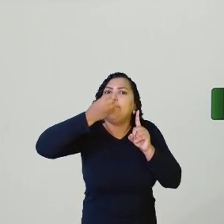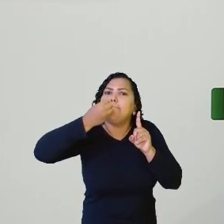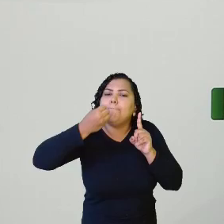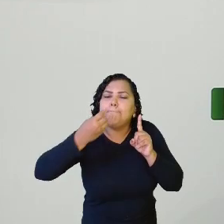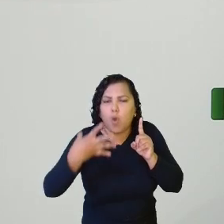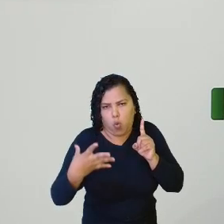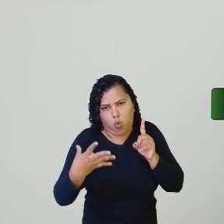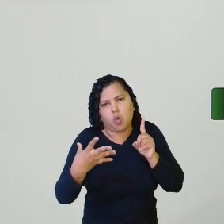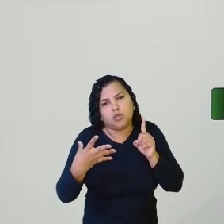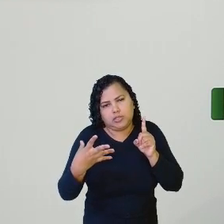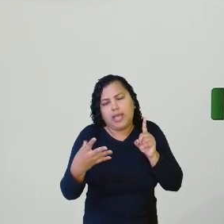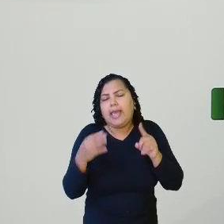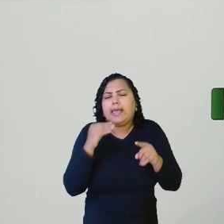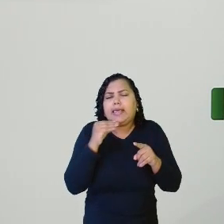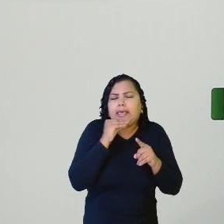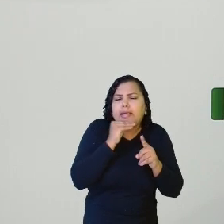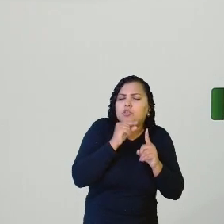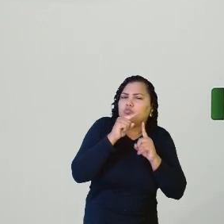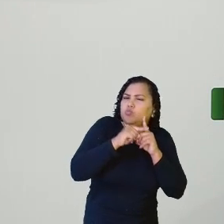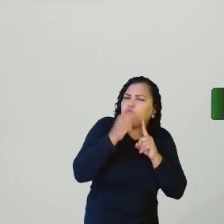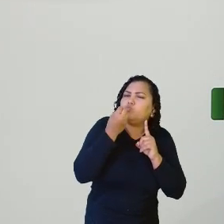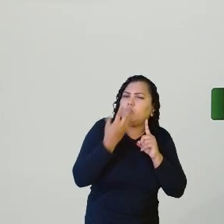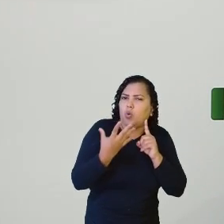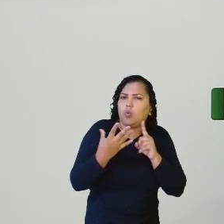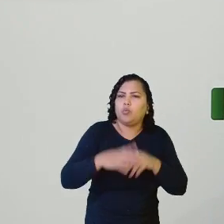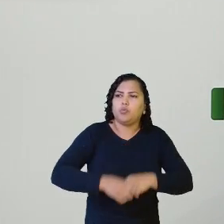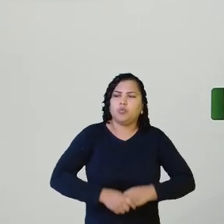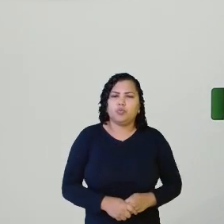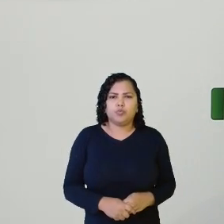tão quente e nem tão longe.